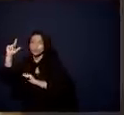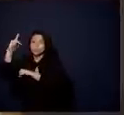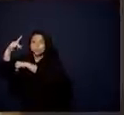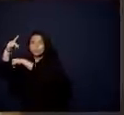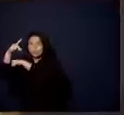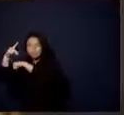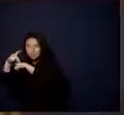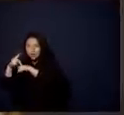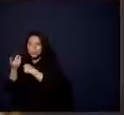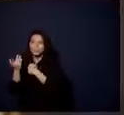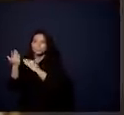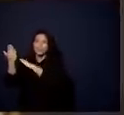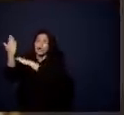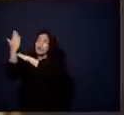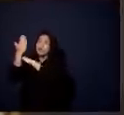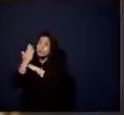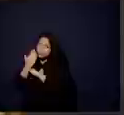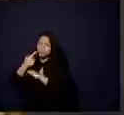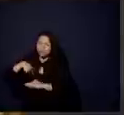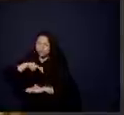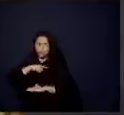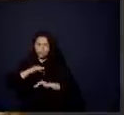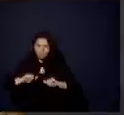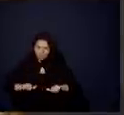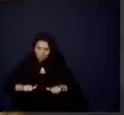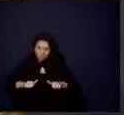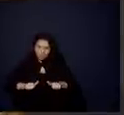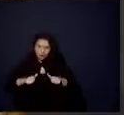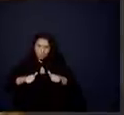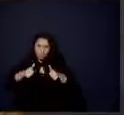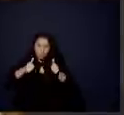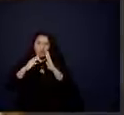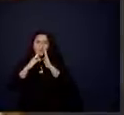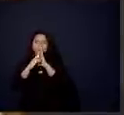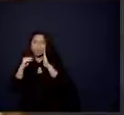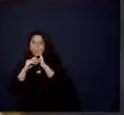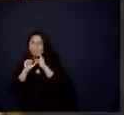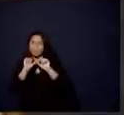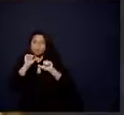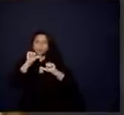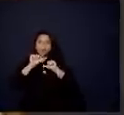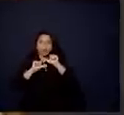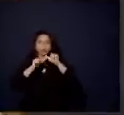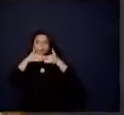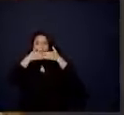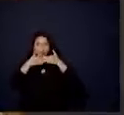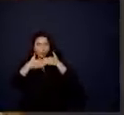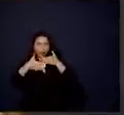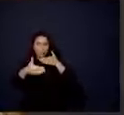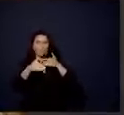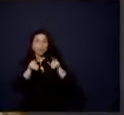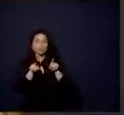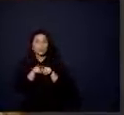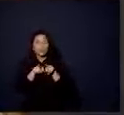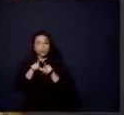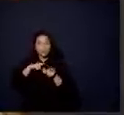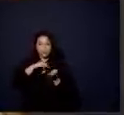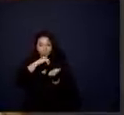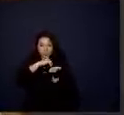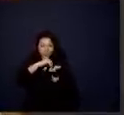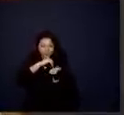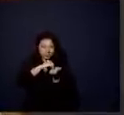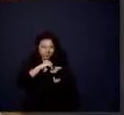para poder nos ajudar na construção desses novos modelos a gente tem né a famosa secretaria